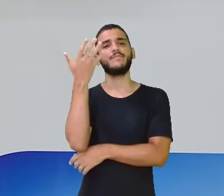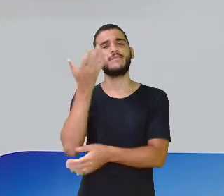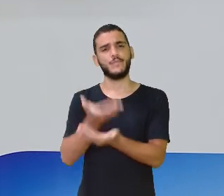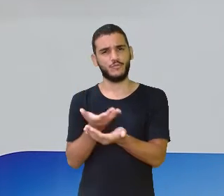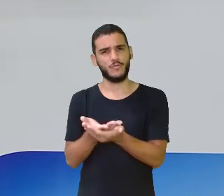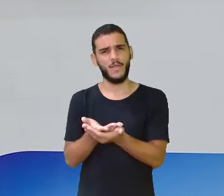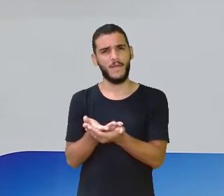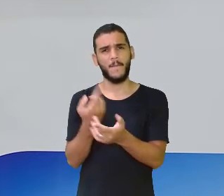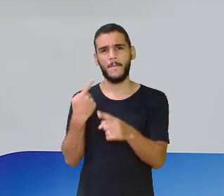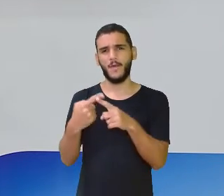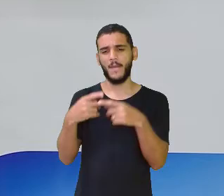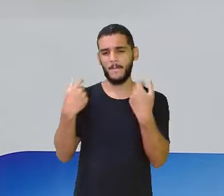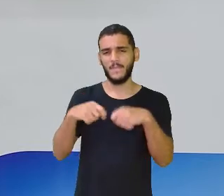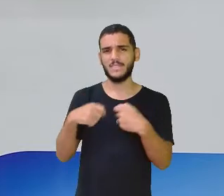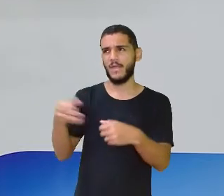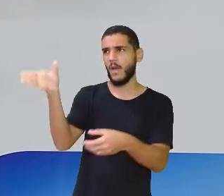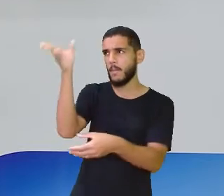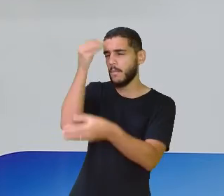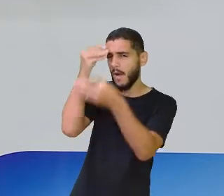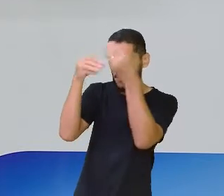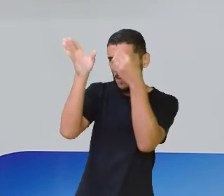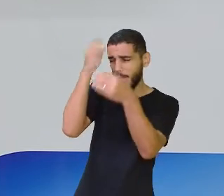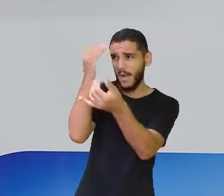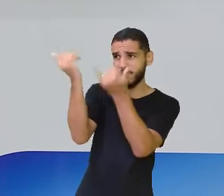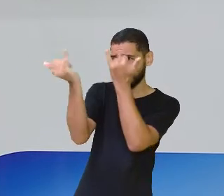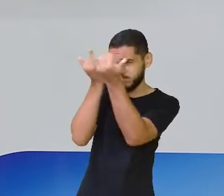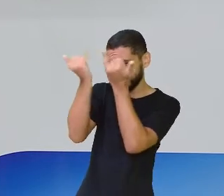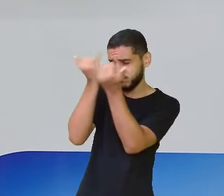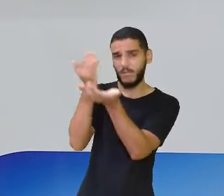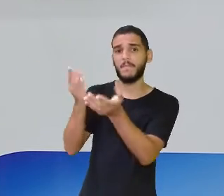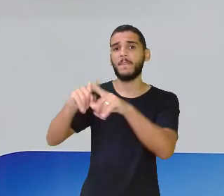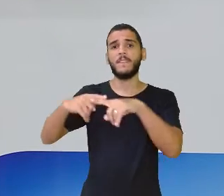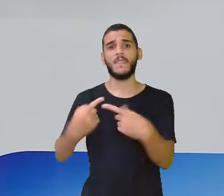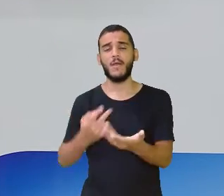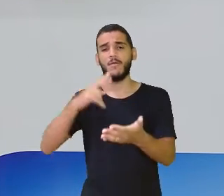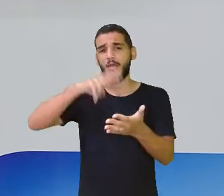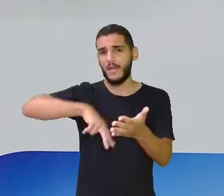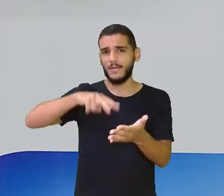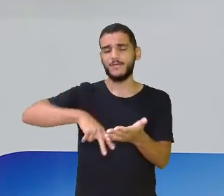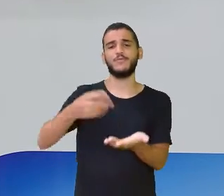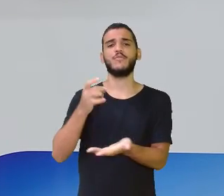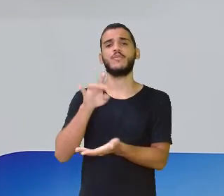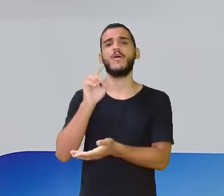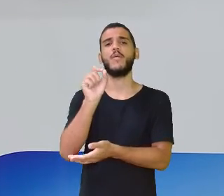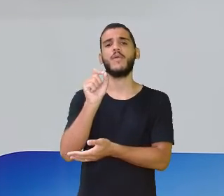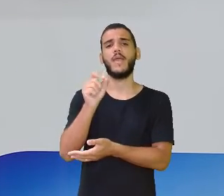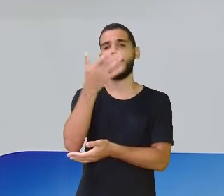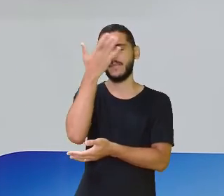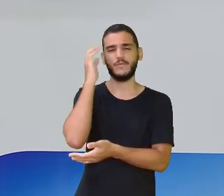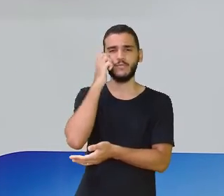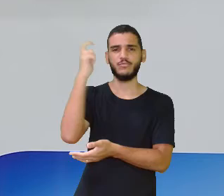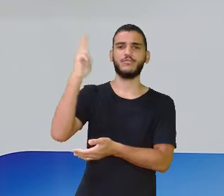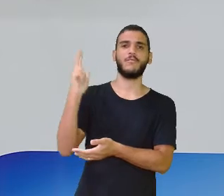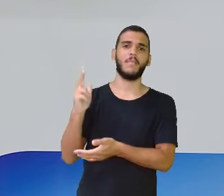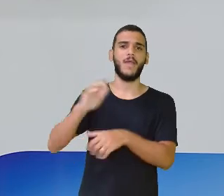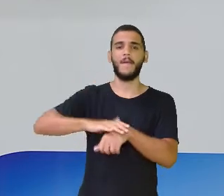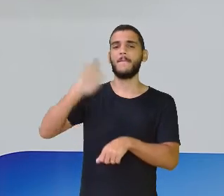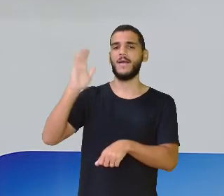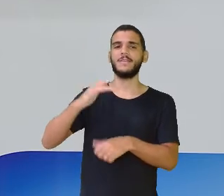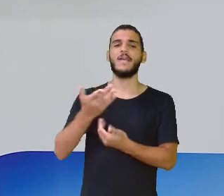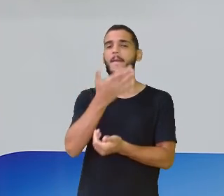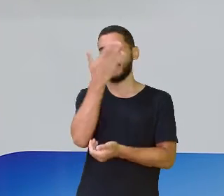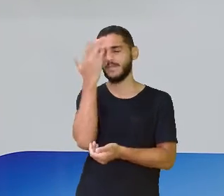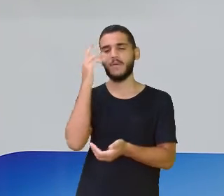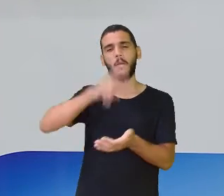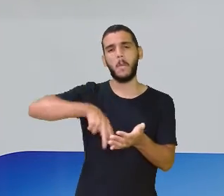mais coisas, os advogados também, os professores. Então, leitura só faz a gente ficar mais esperto. E como eu sempre digo, ó, quem lê